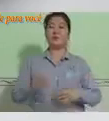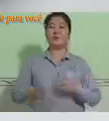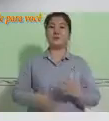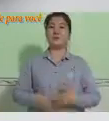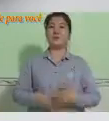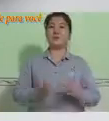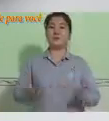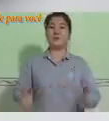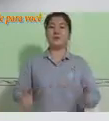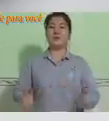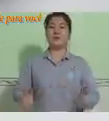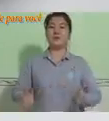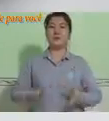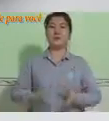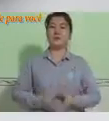EXERCE acento agudo